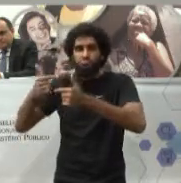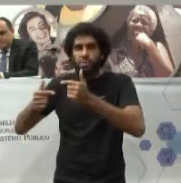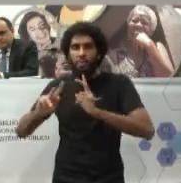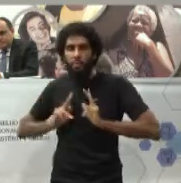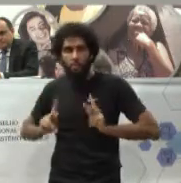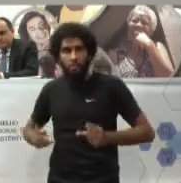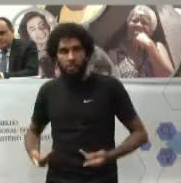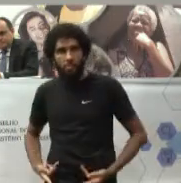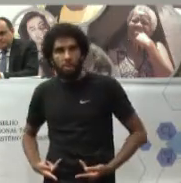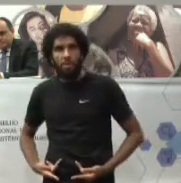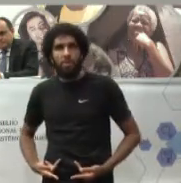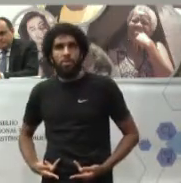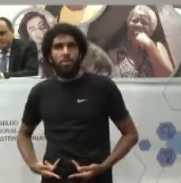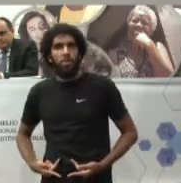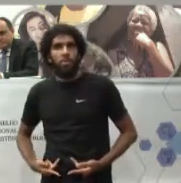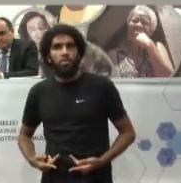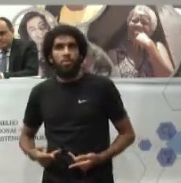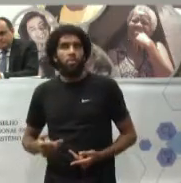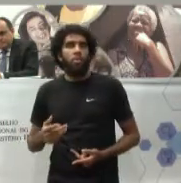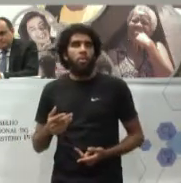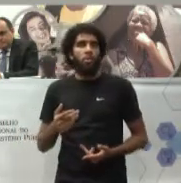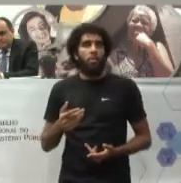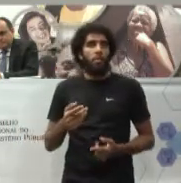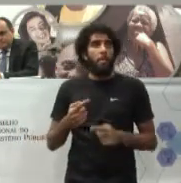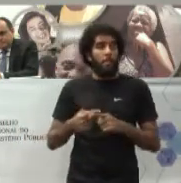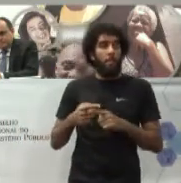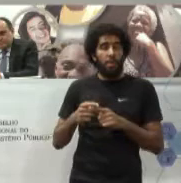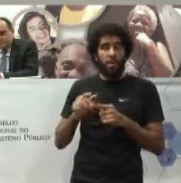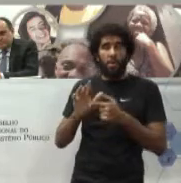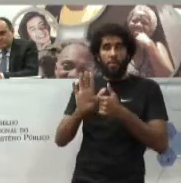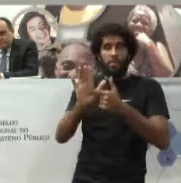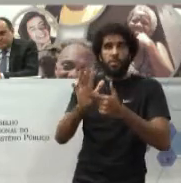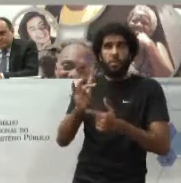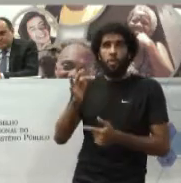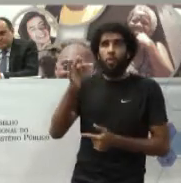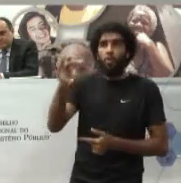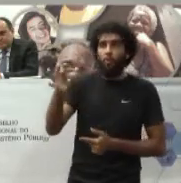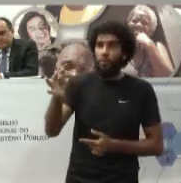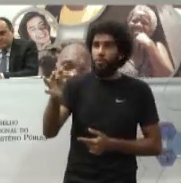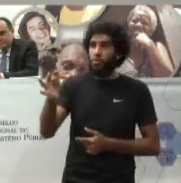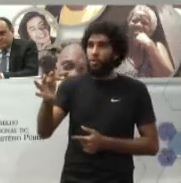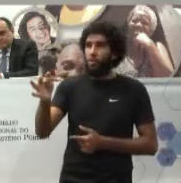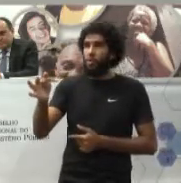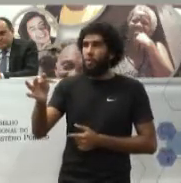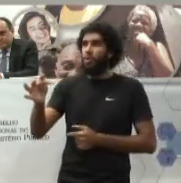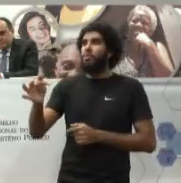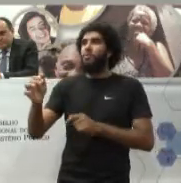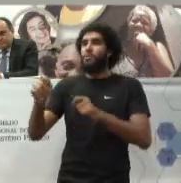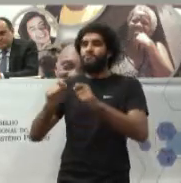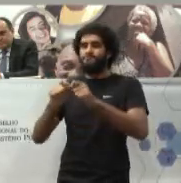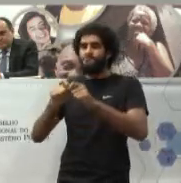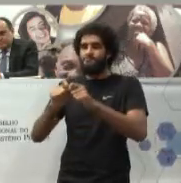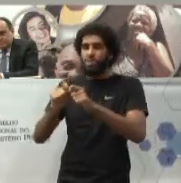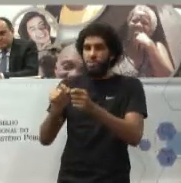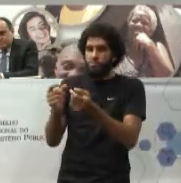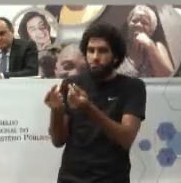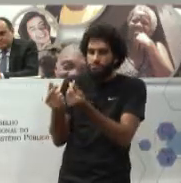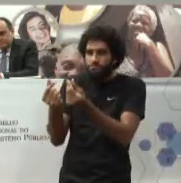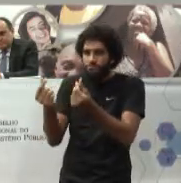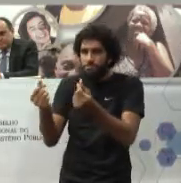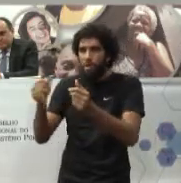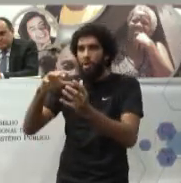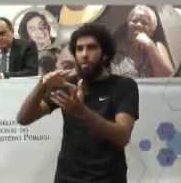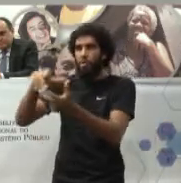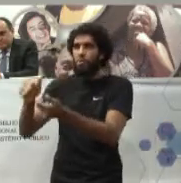o futuro apresenta como sendo umas uma das que mais vai movimentar riqueza no planeta dizem alguns que